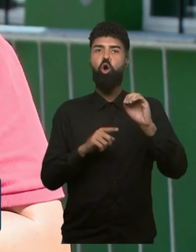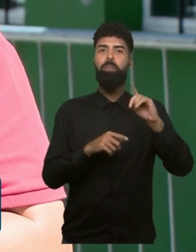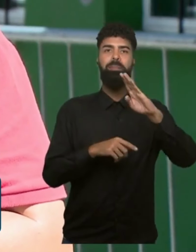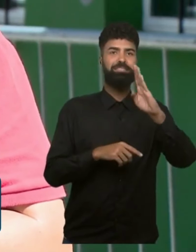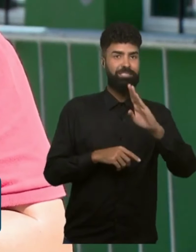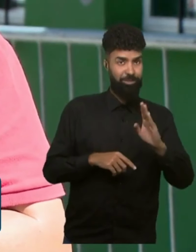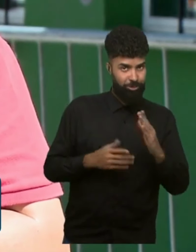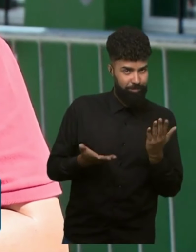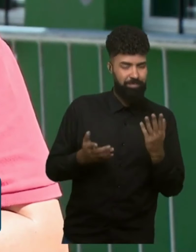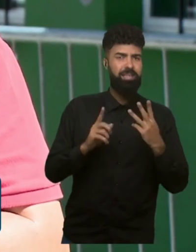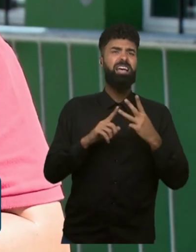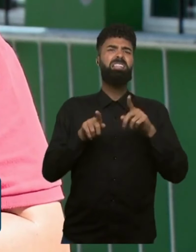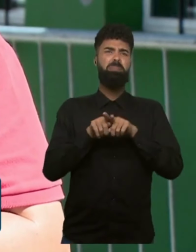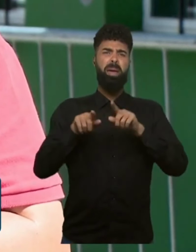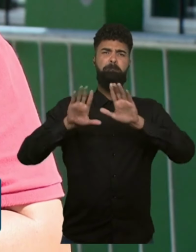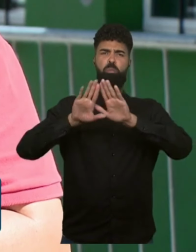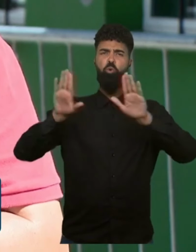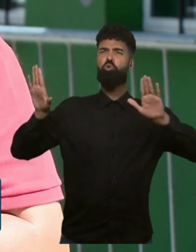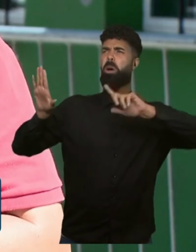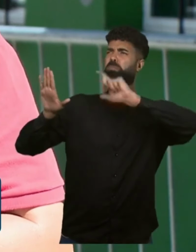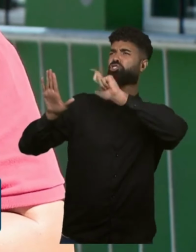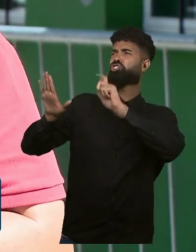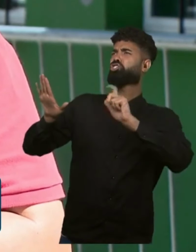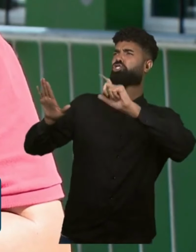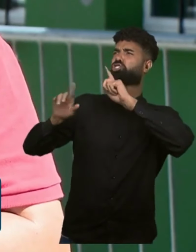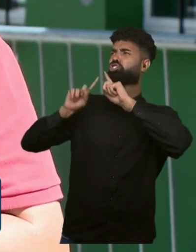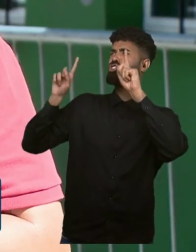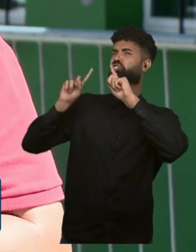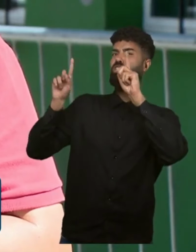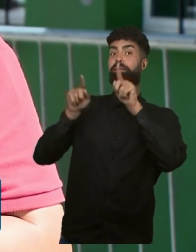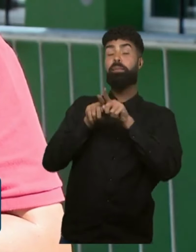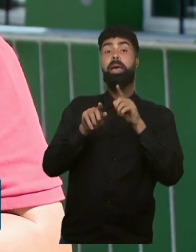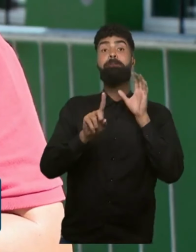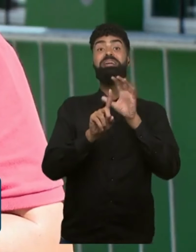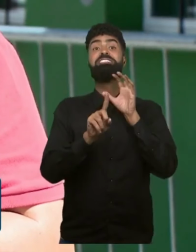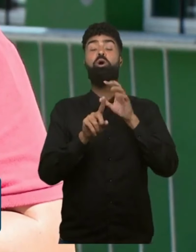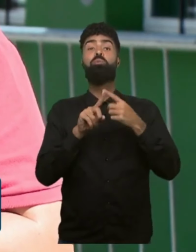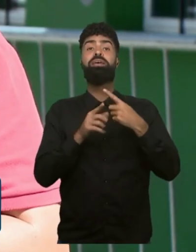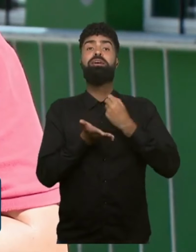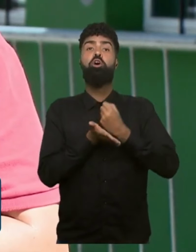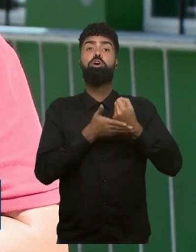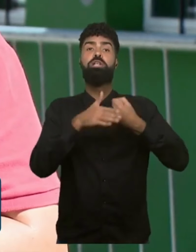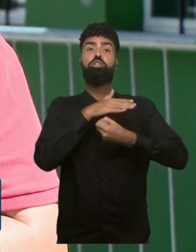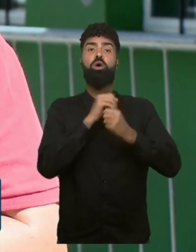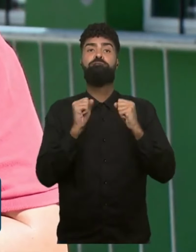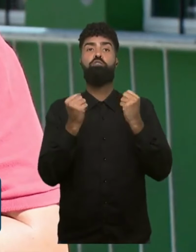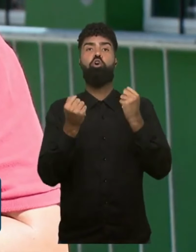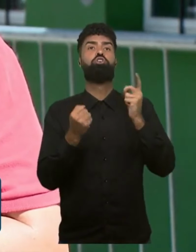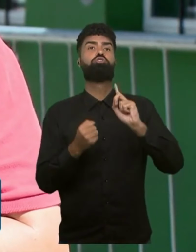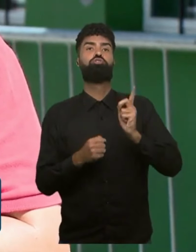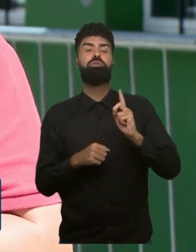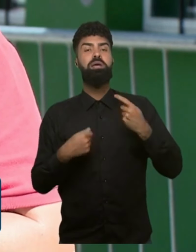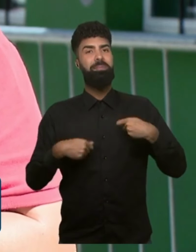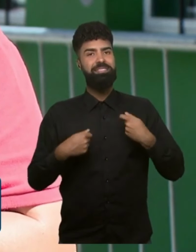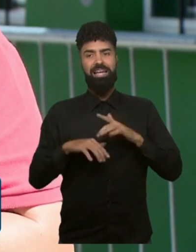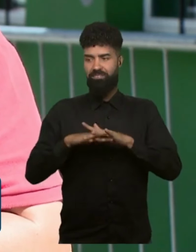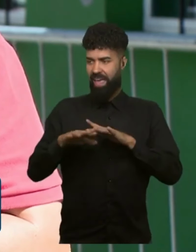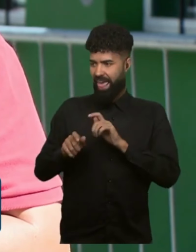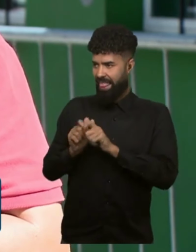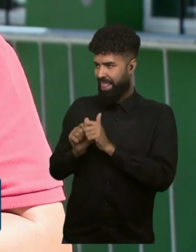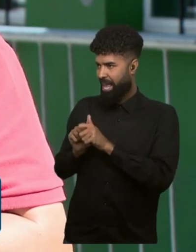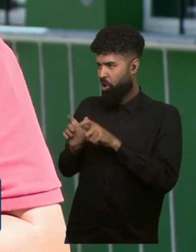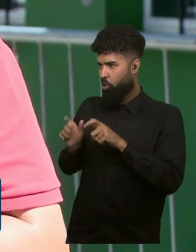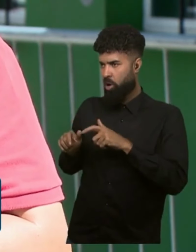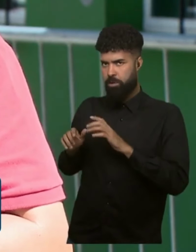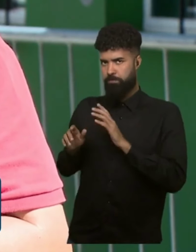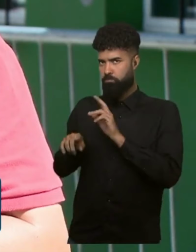Brasil, muros pichados e pressão com relação à falta de reforços. Era preciso blindar este elenco e ninguém